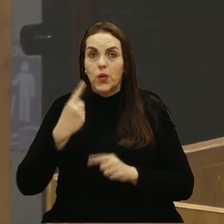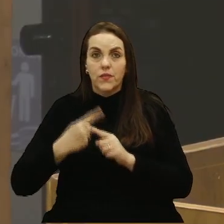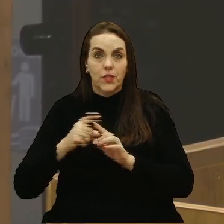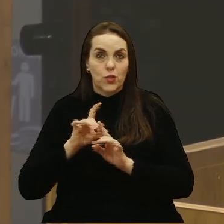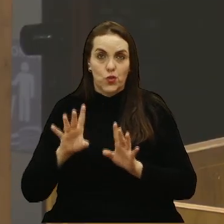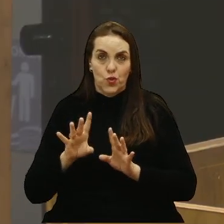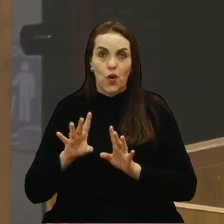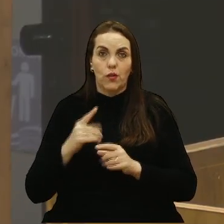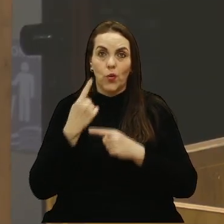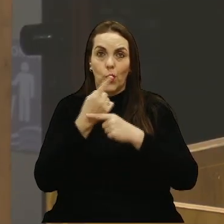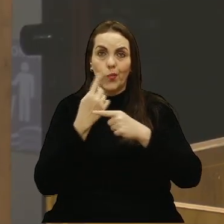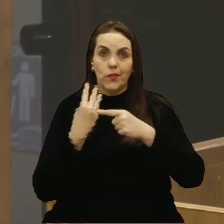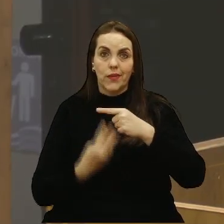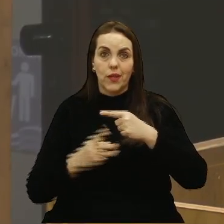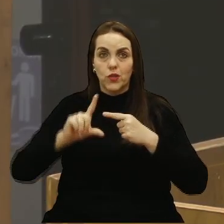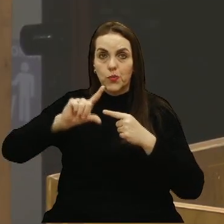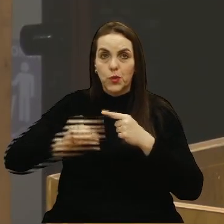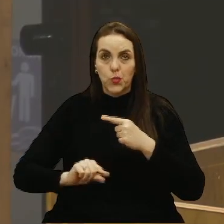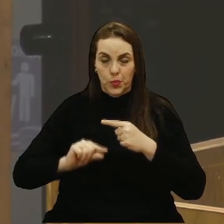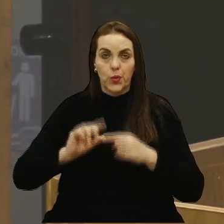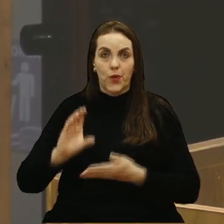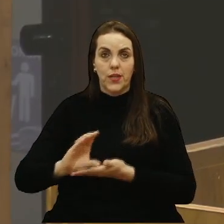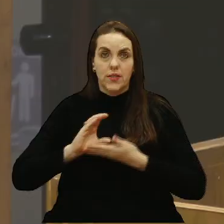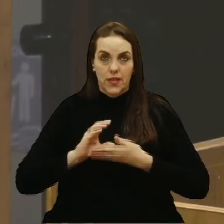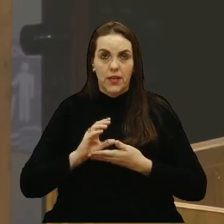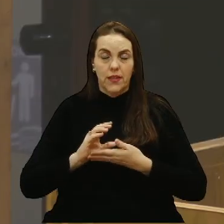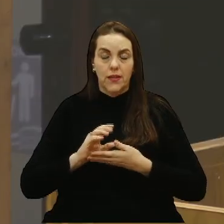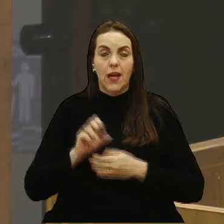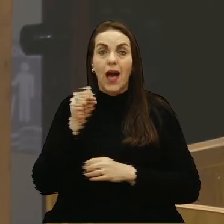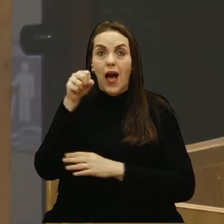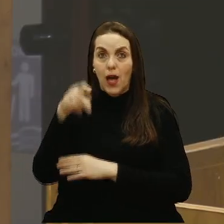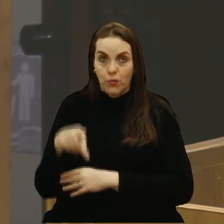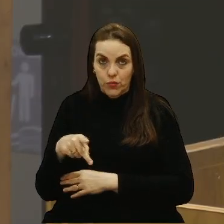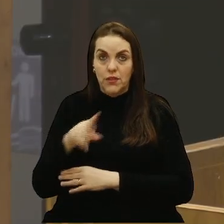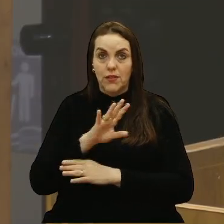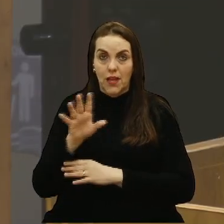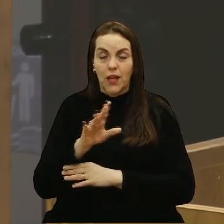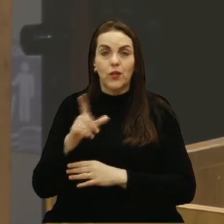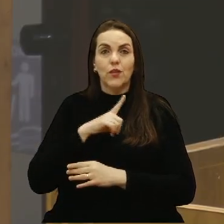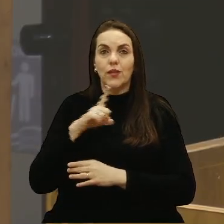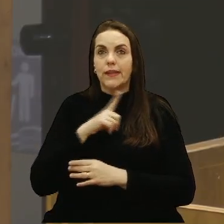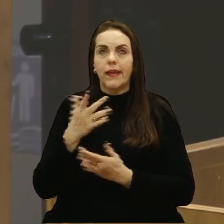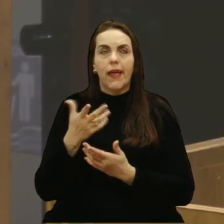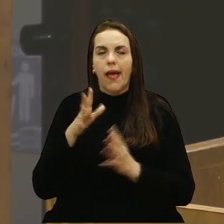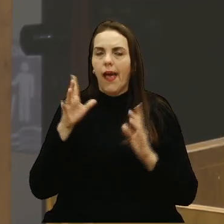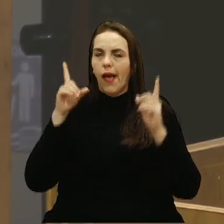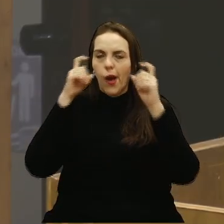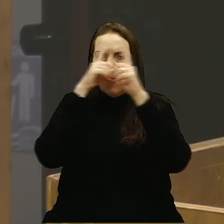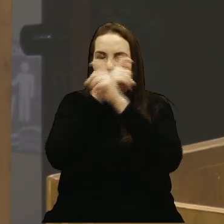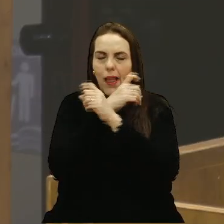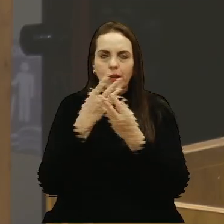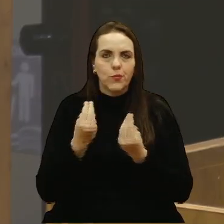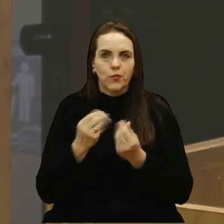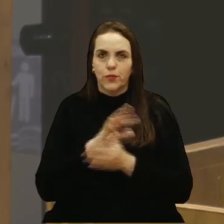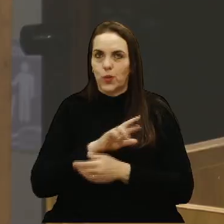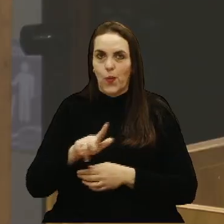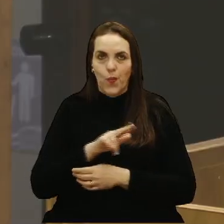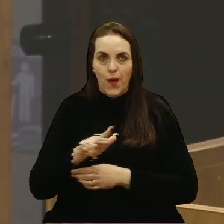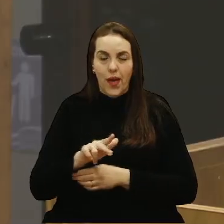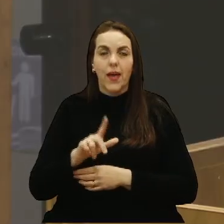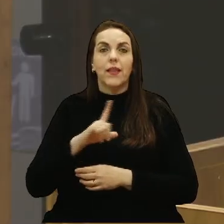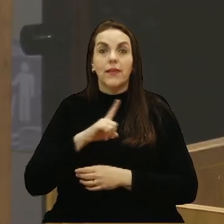Receita. A isenção de aposentado, apesar de ela não trazer, para aposentados, apesar de não trazer um grau de complexidade muito grande, ela